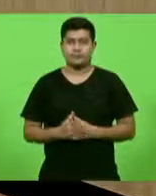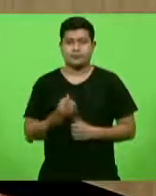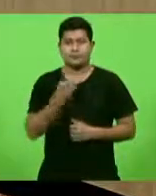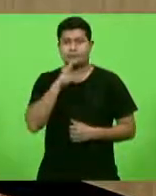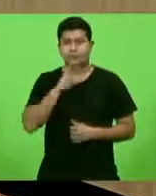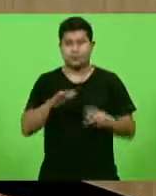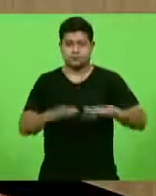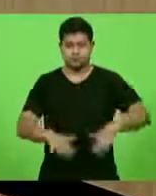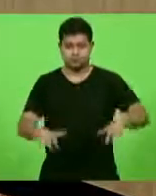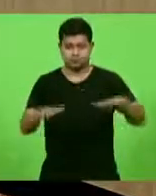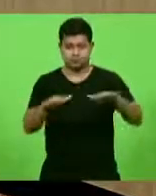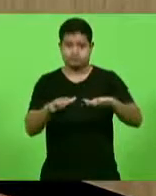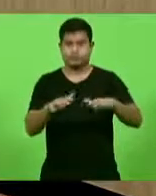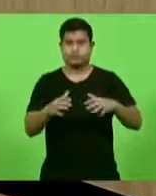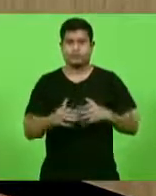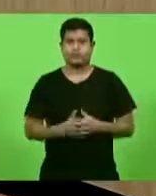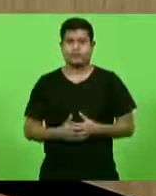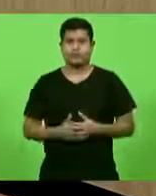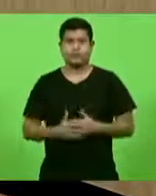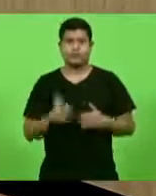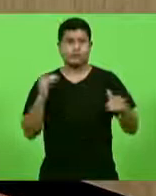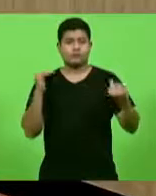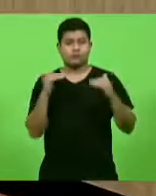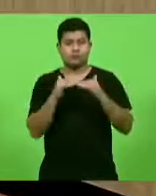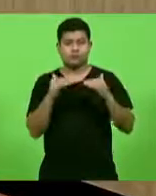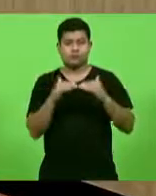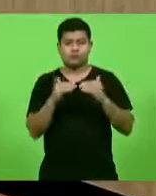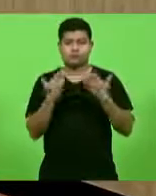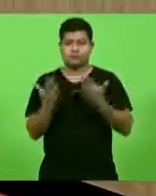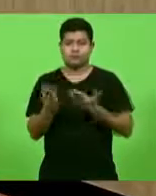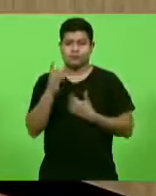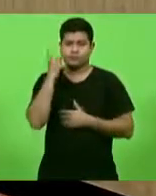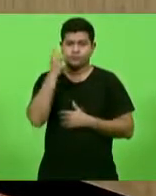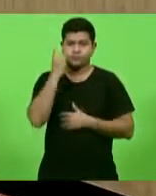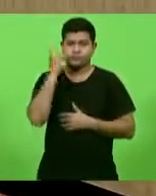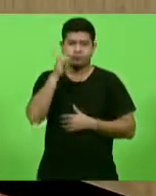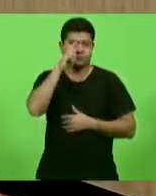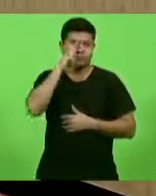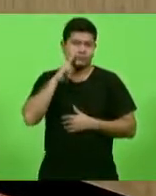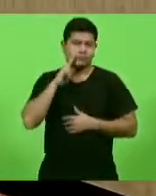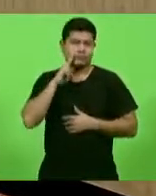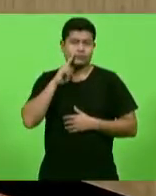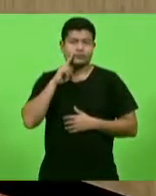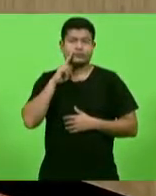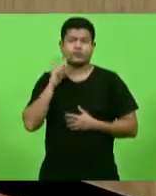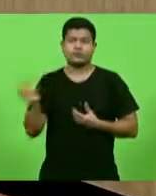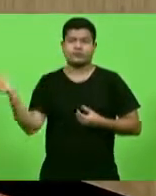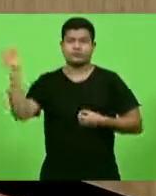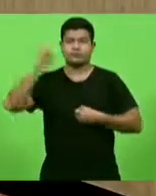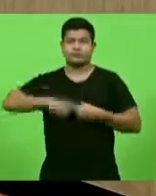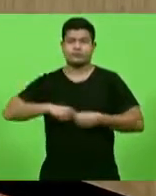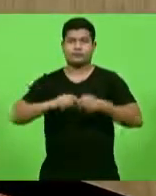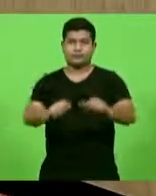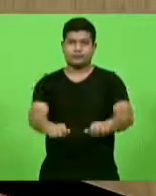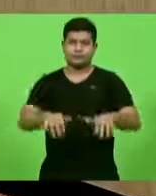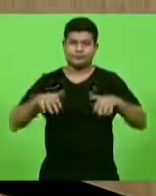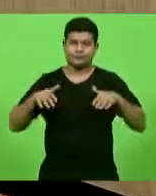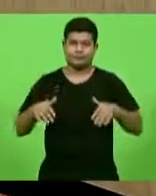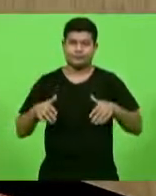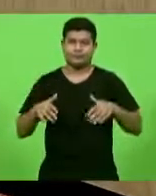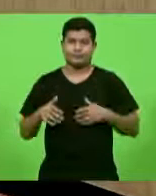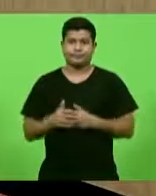Boa tarde a todos. Com a concordância do deputado Ivan Nats, reaberta a